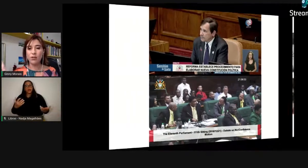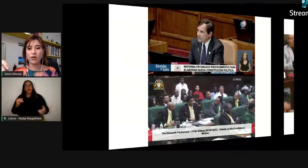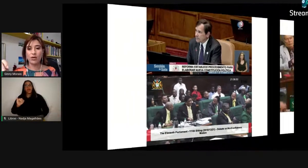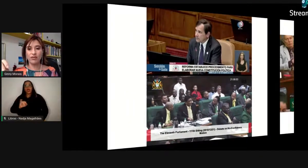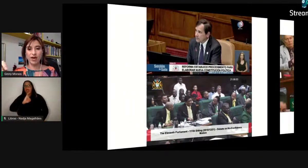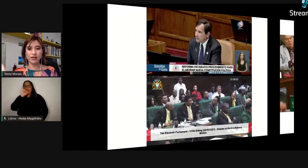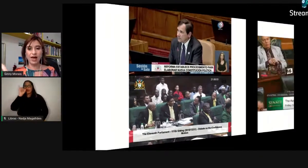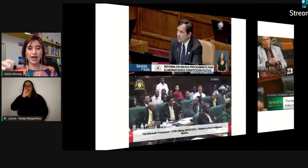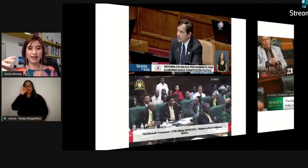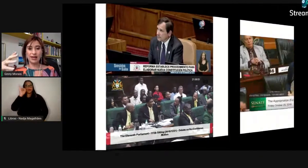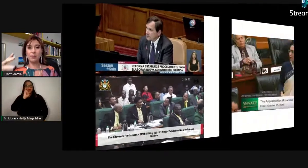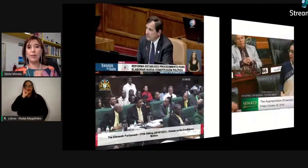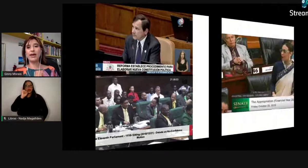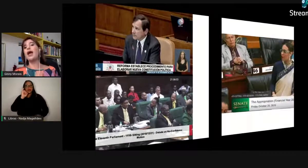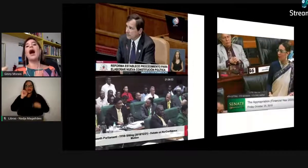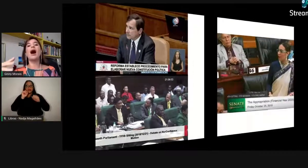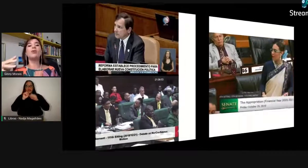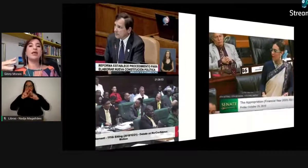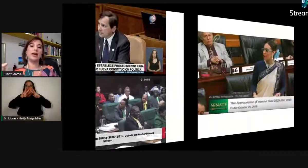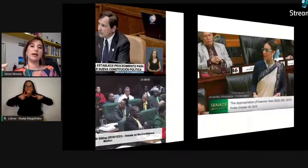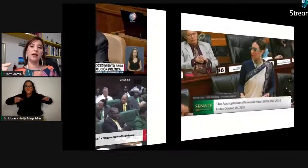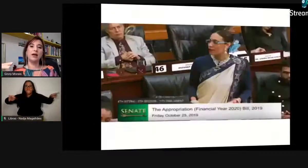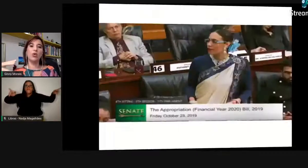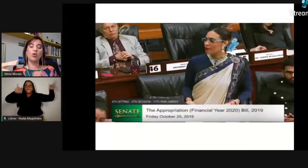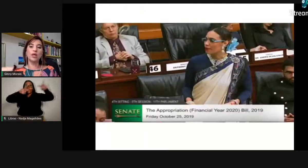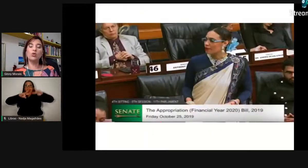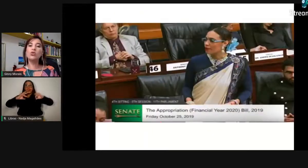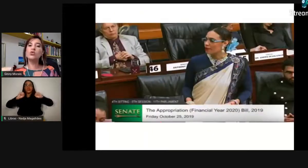a forma como é feita, ela também